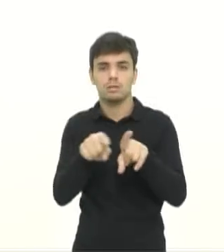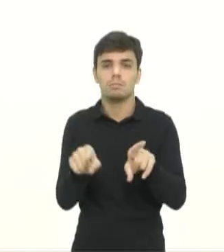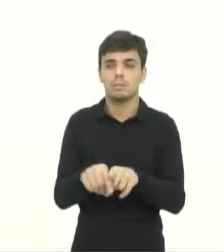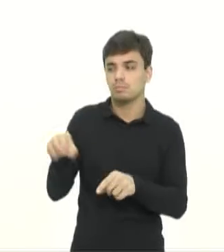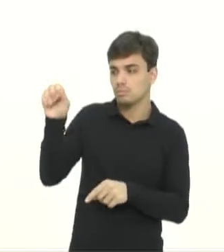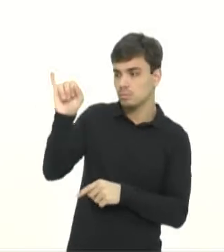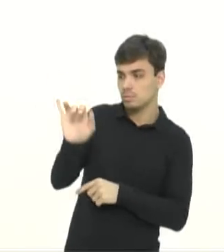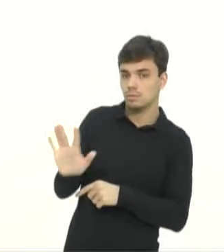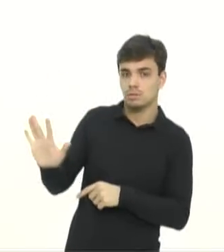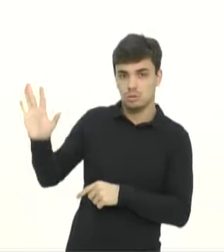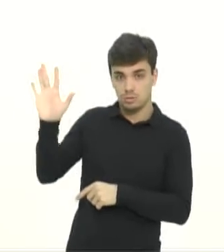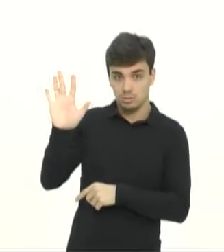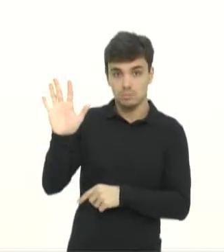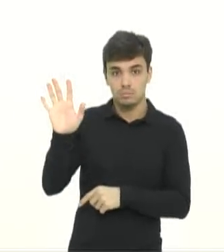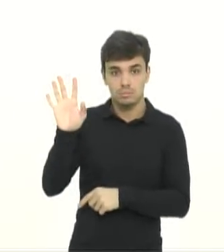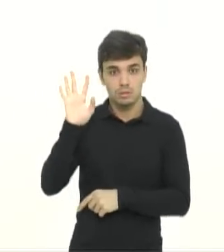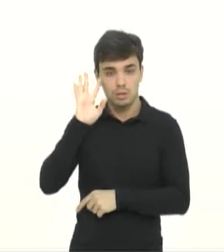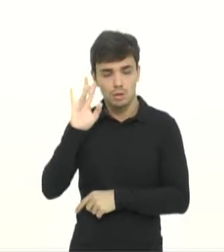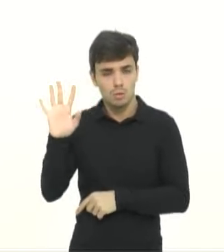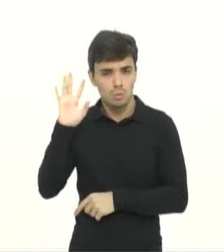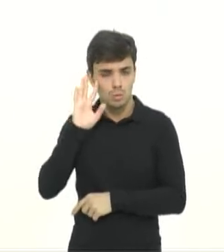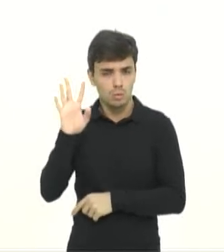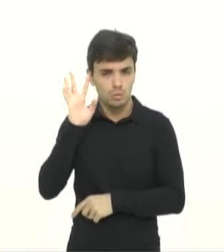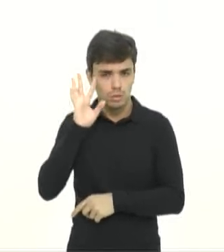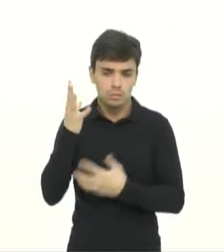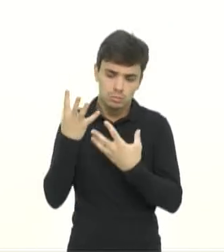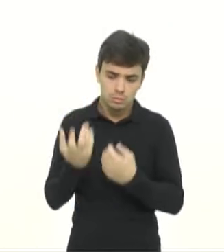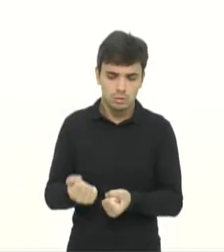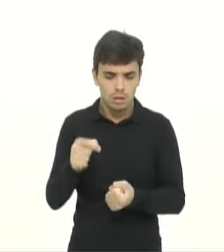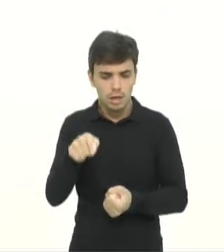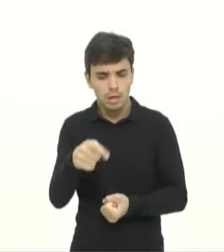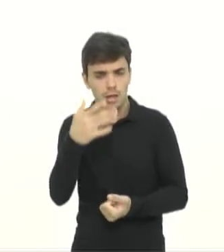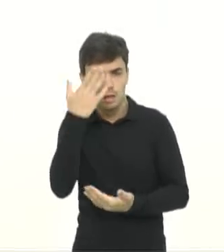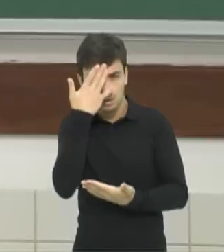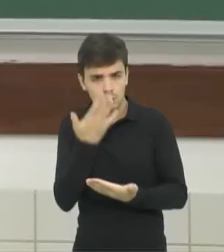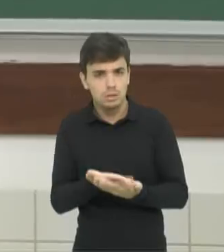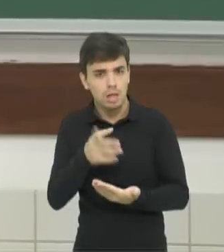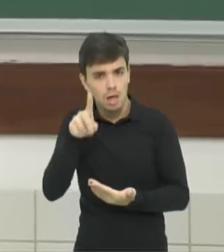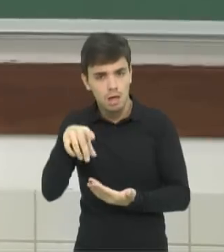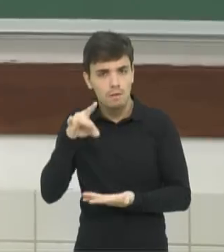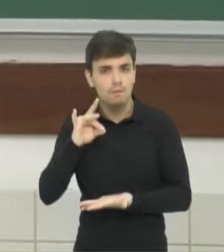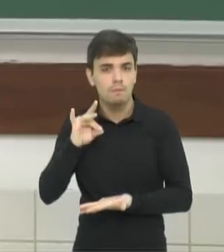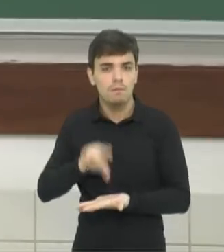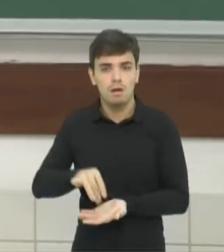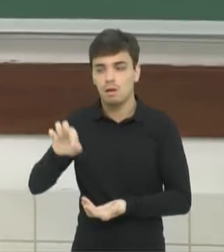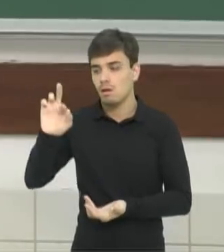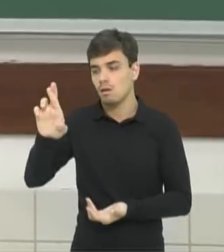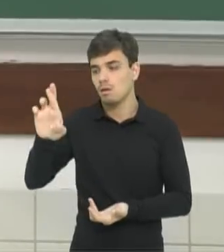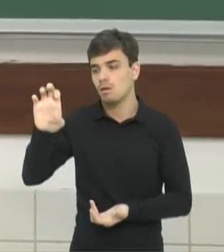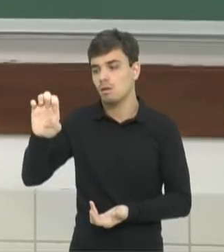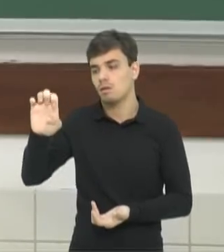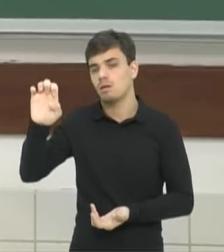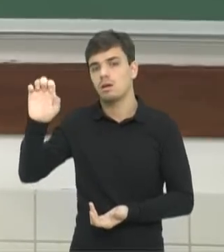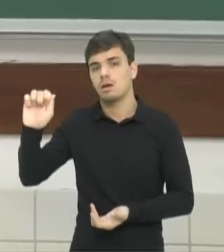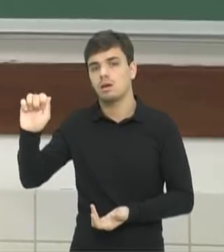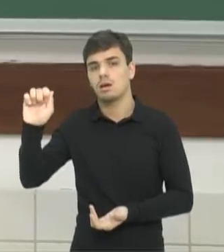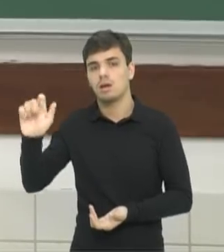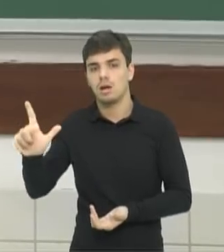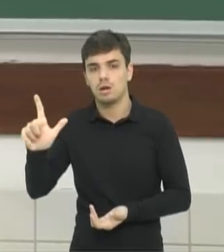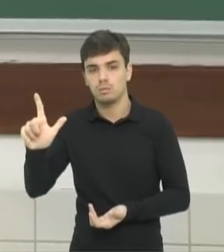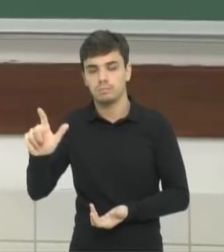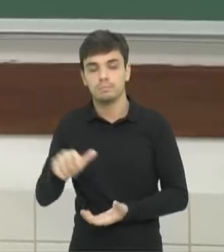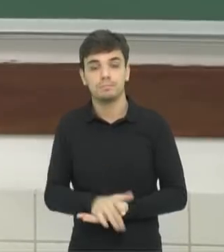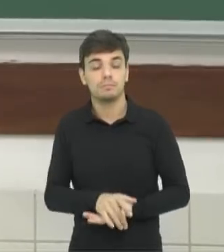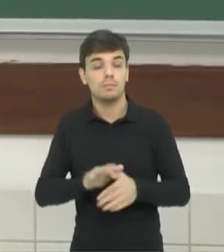ilusória, apostando naquilo que era considerado real. Gente, real, realismo.